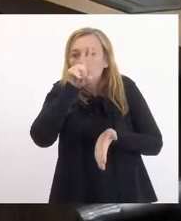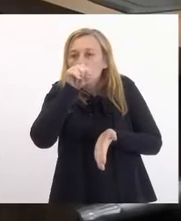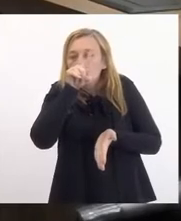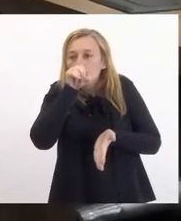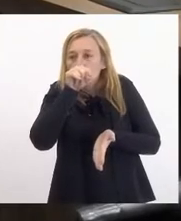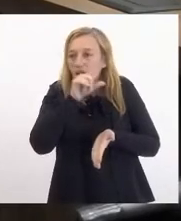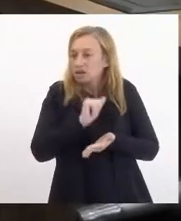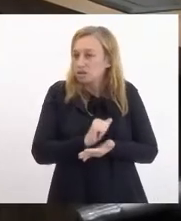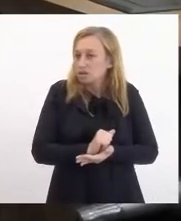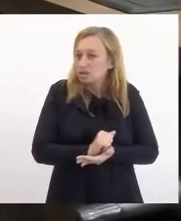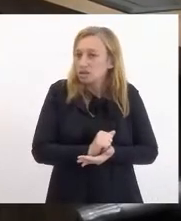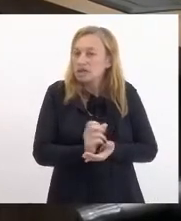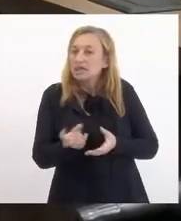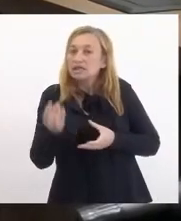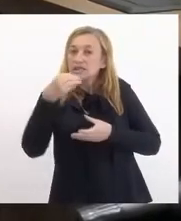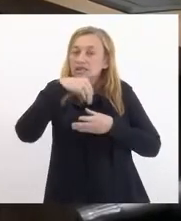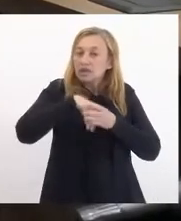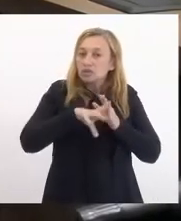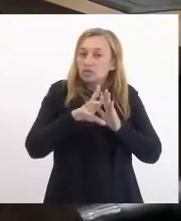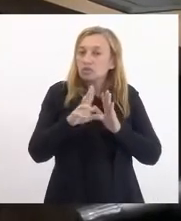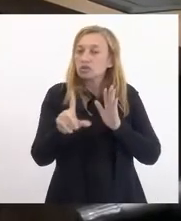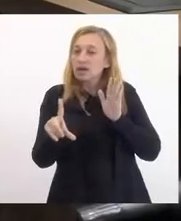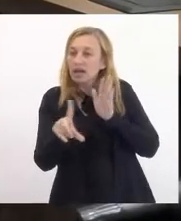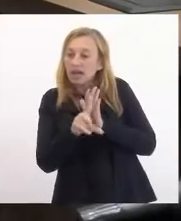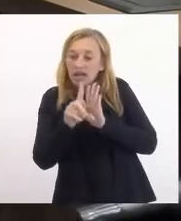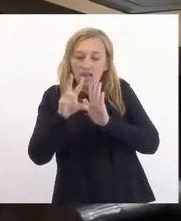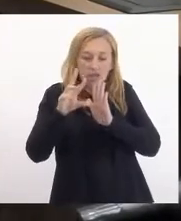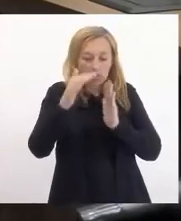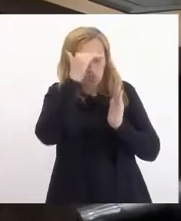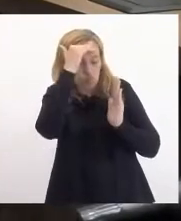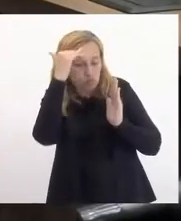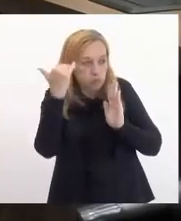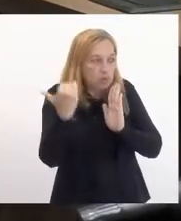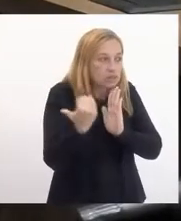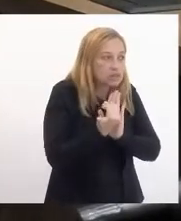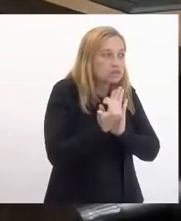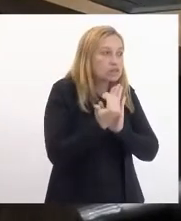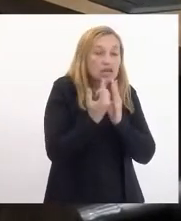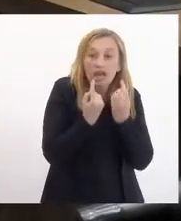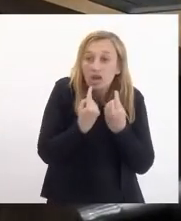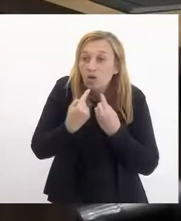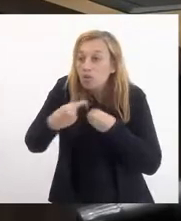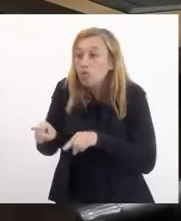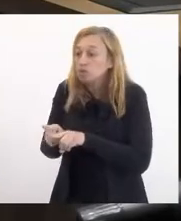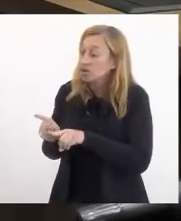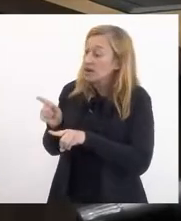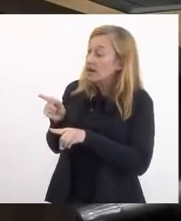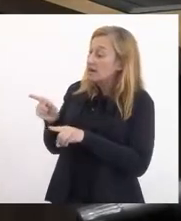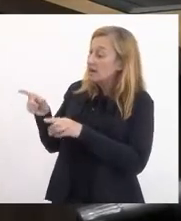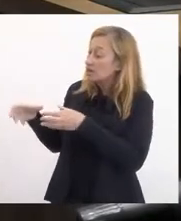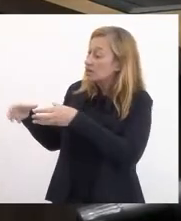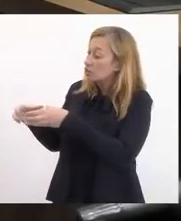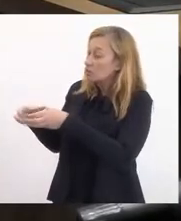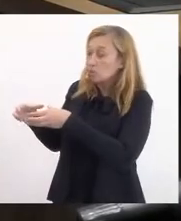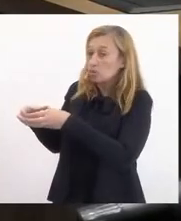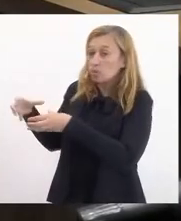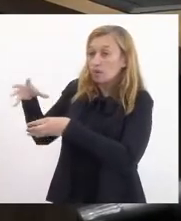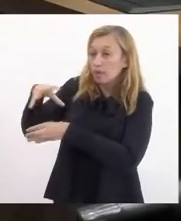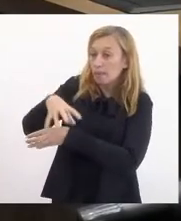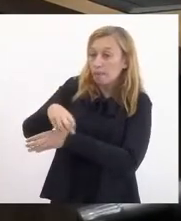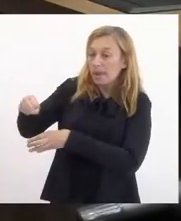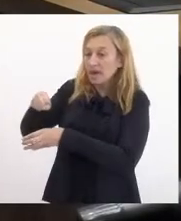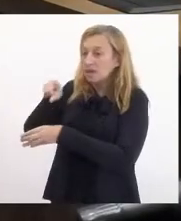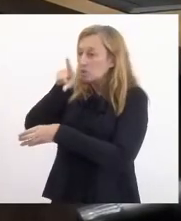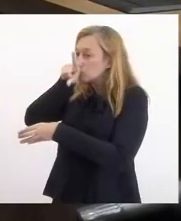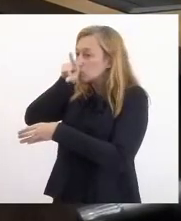andam dentro da lei e ser contra aqueles que caçam as